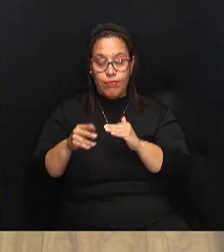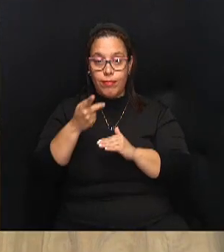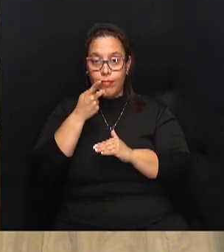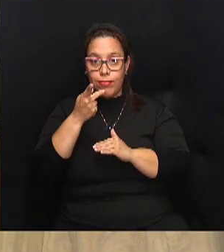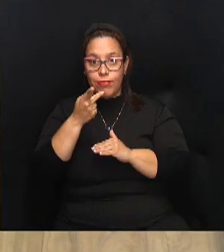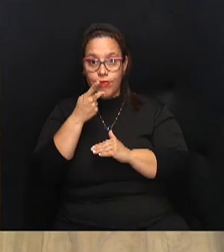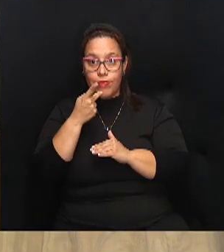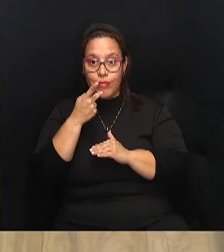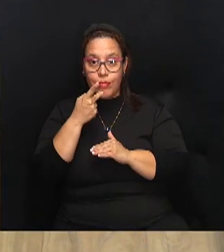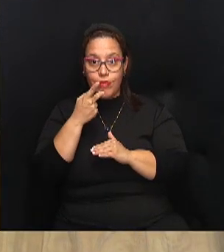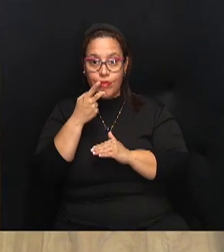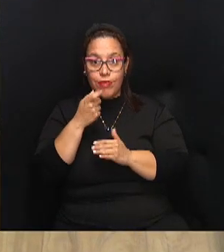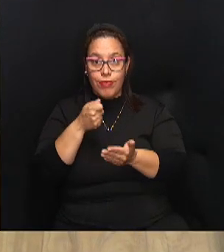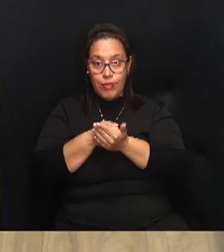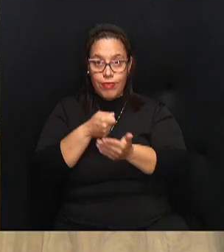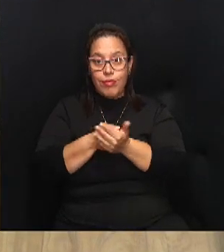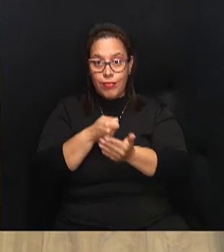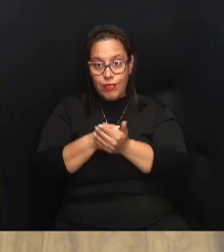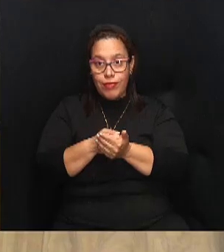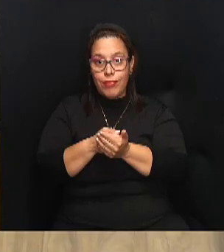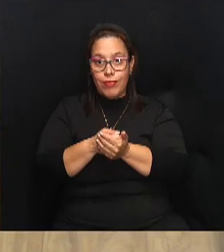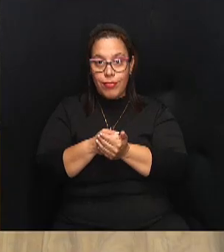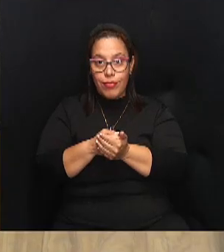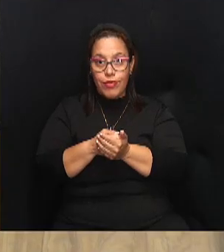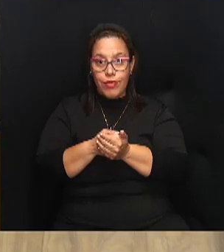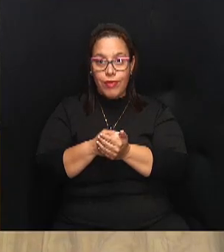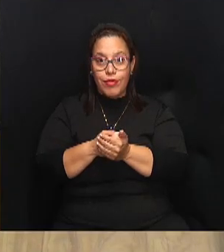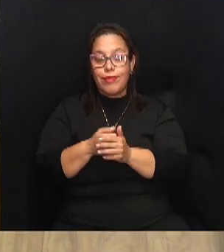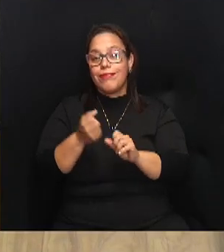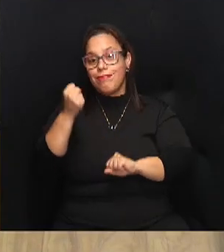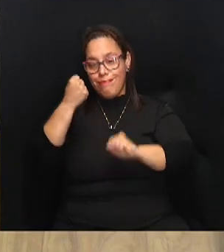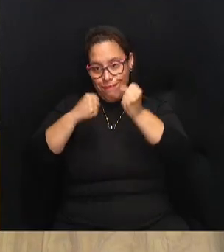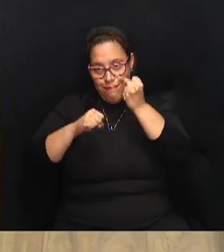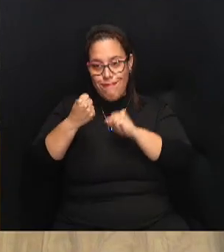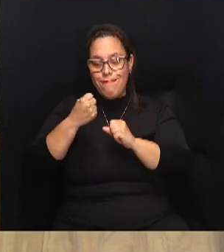porque a gente é bastante cobrado também, como da indústria da música.